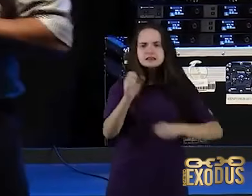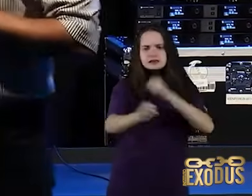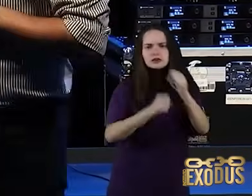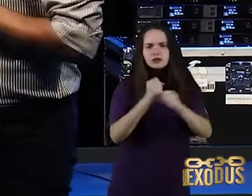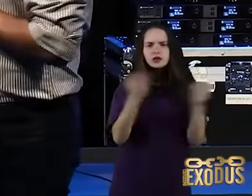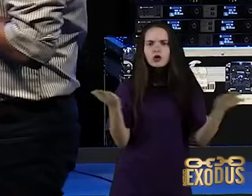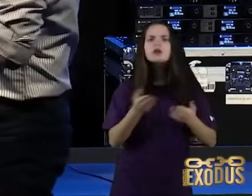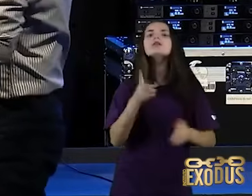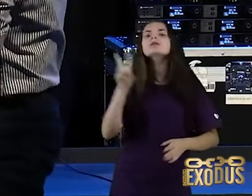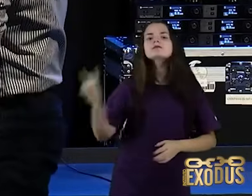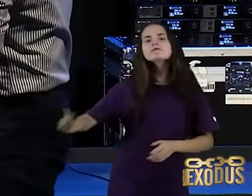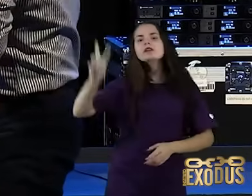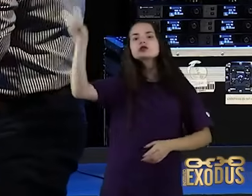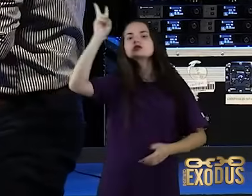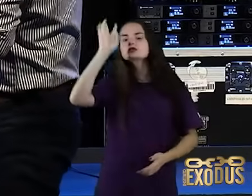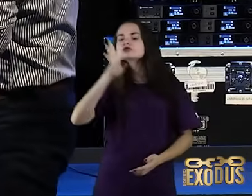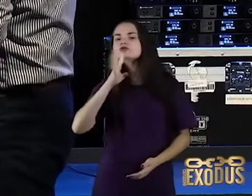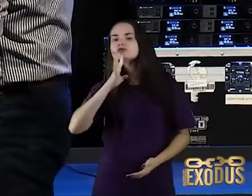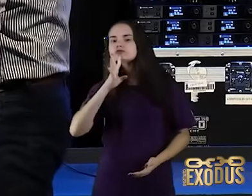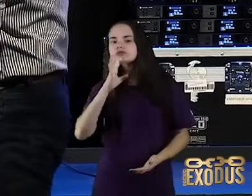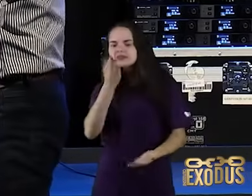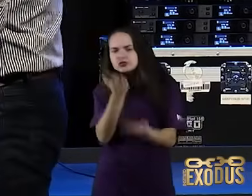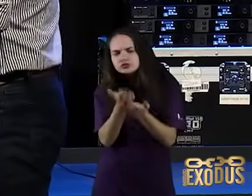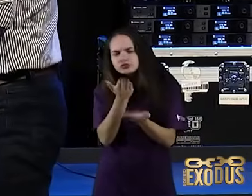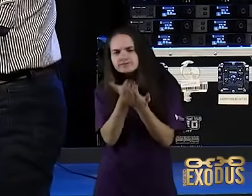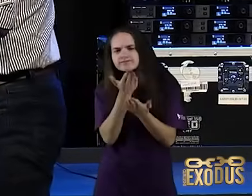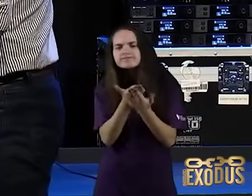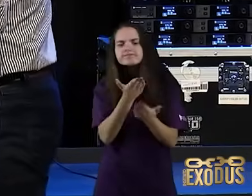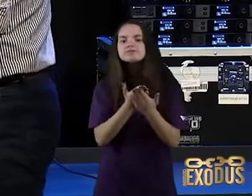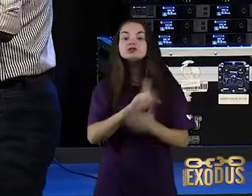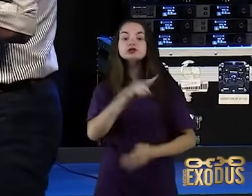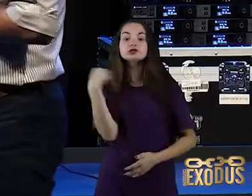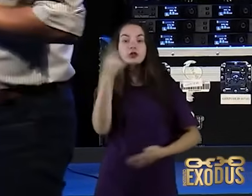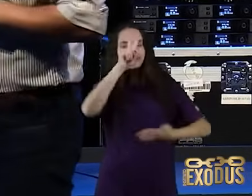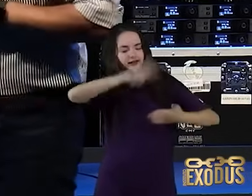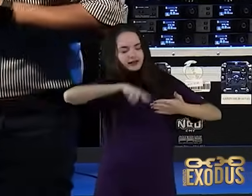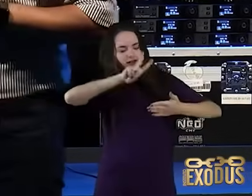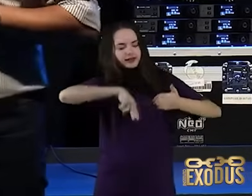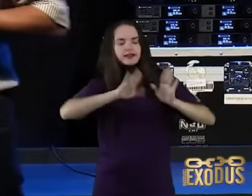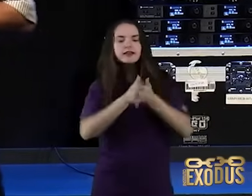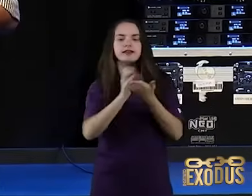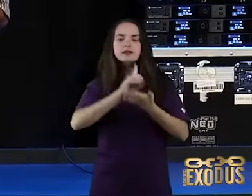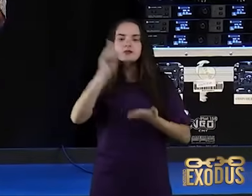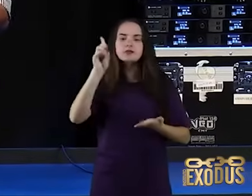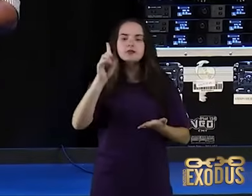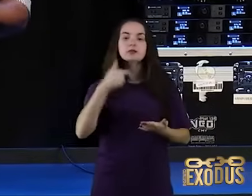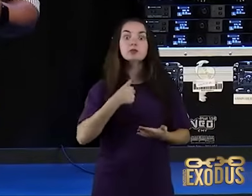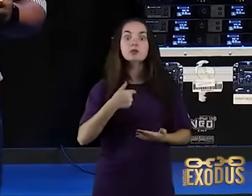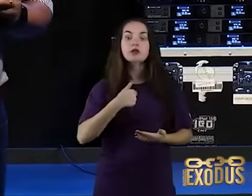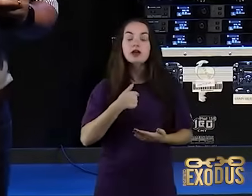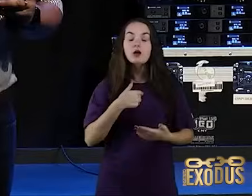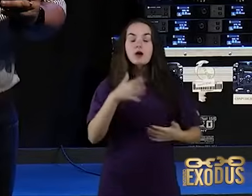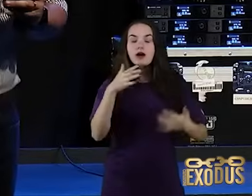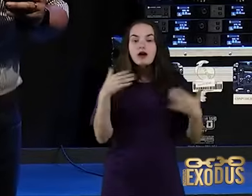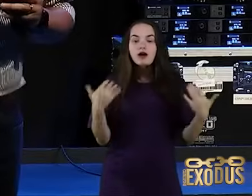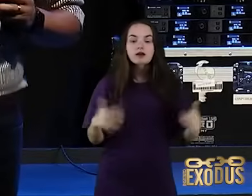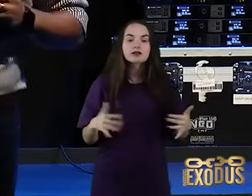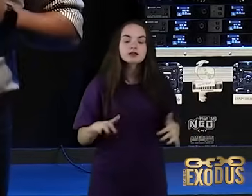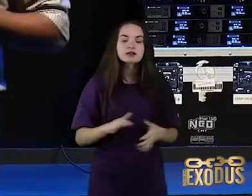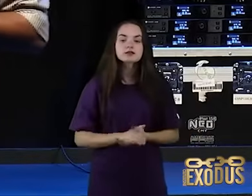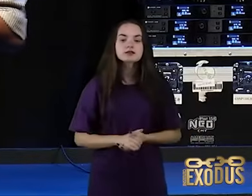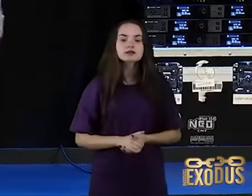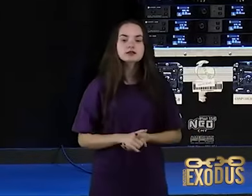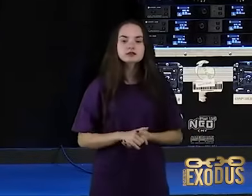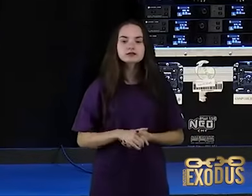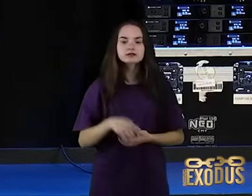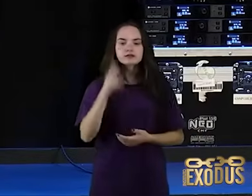estude nós estamos lendo a bíblica por qu gente porque eu tô impressionado eu abro ali a